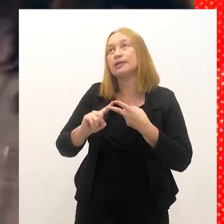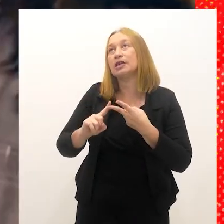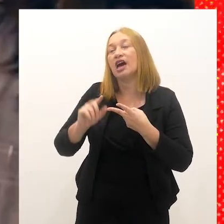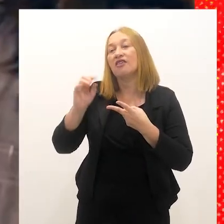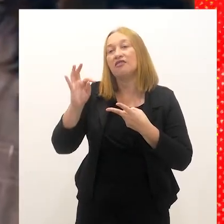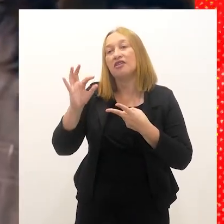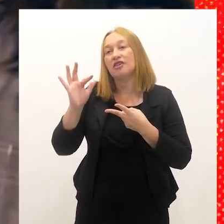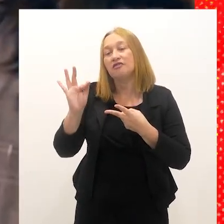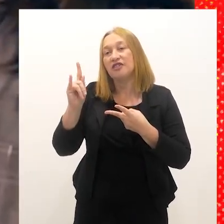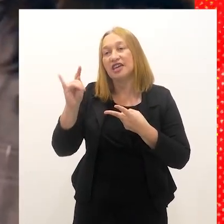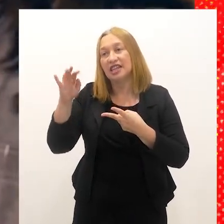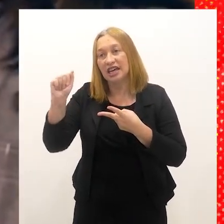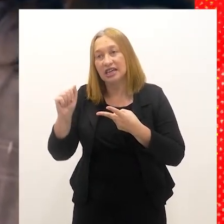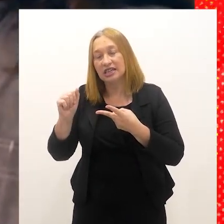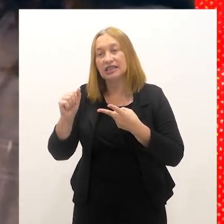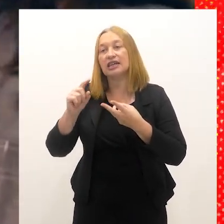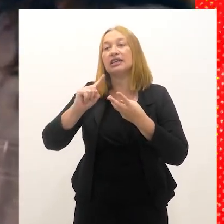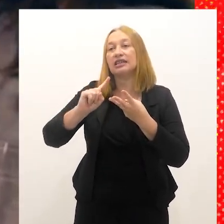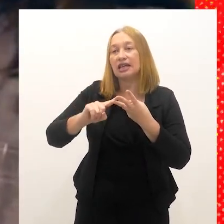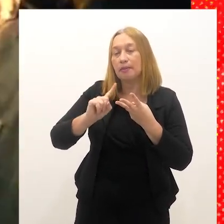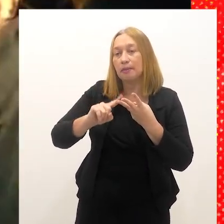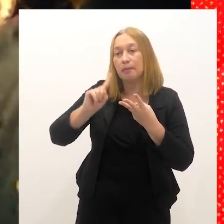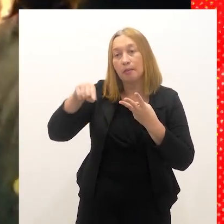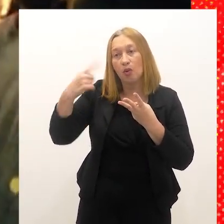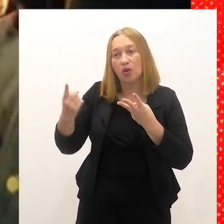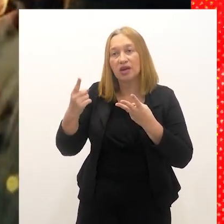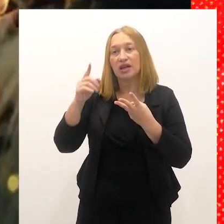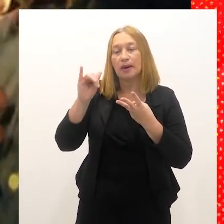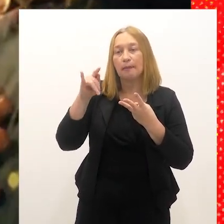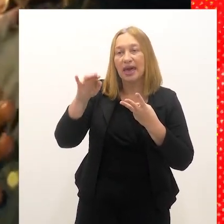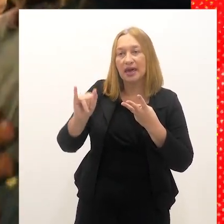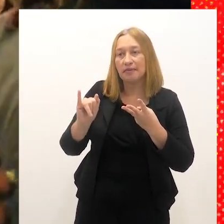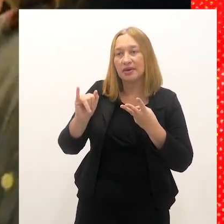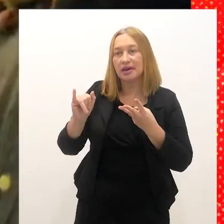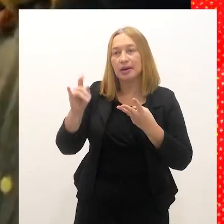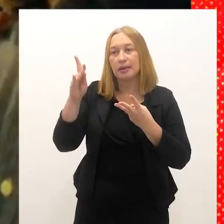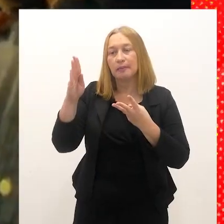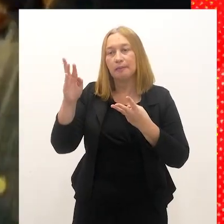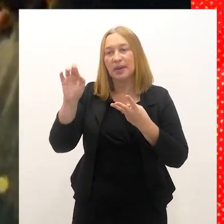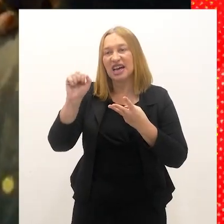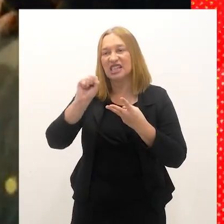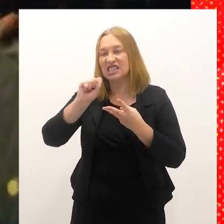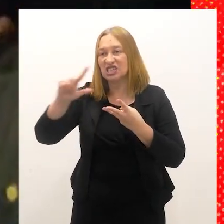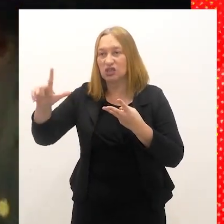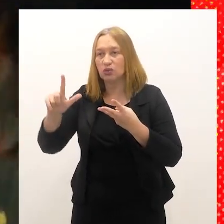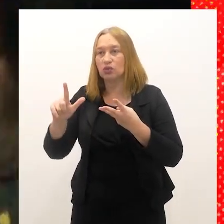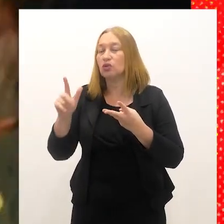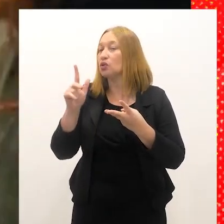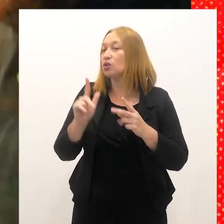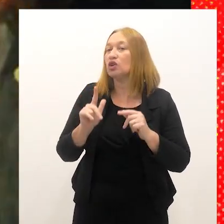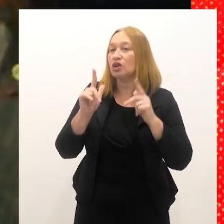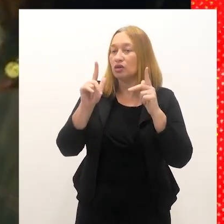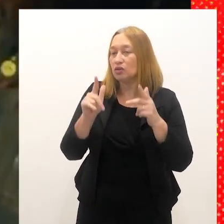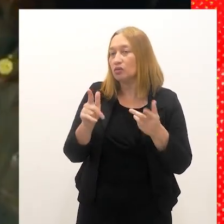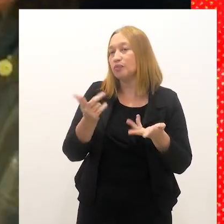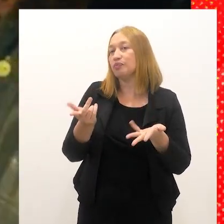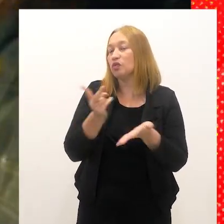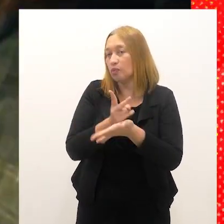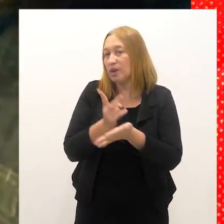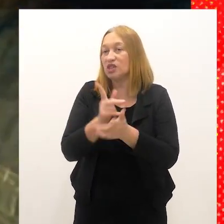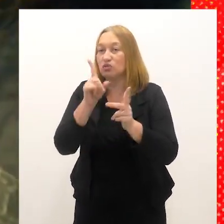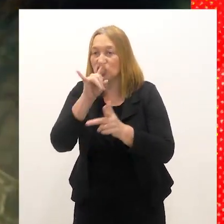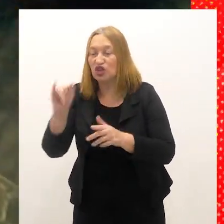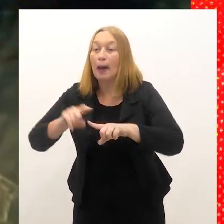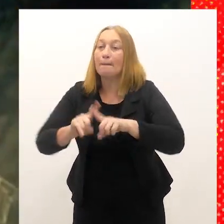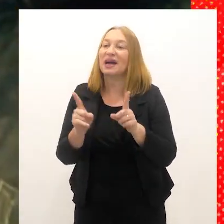Fernanda Abreu, com o Thiago Abravanel e com a Baby do Brasil. Isso no mesmo dia? No mesmo dia. Vários furos de reportagem.